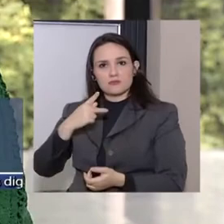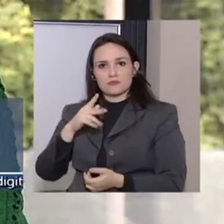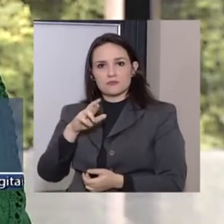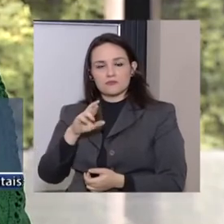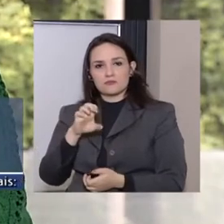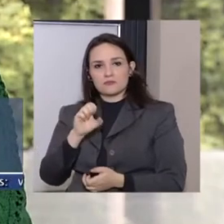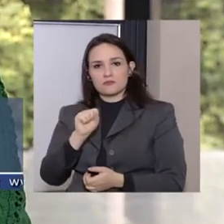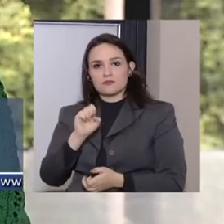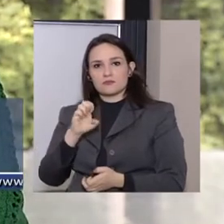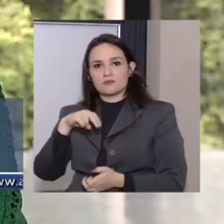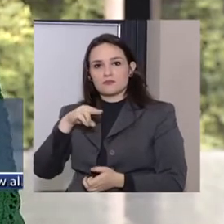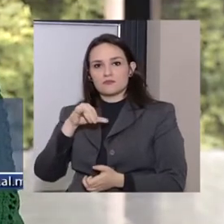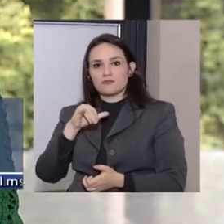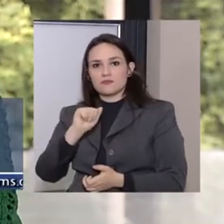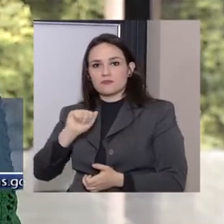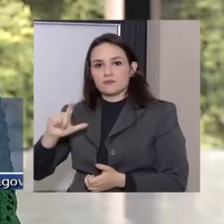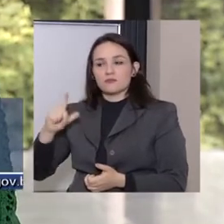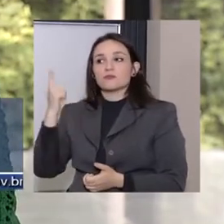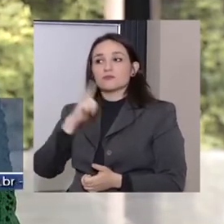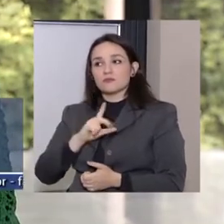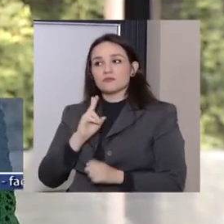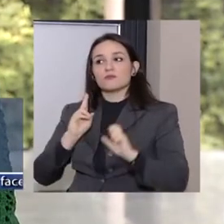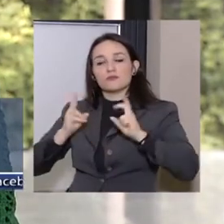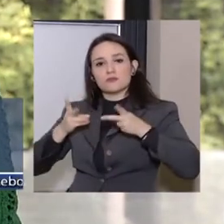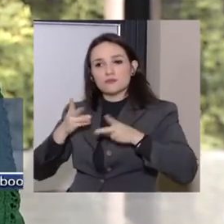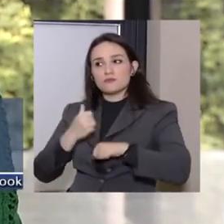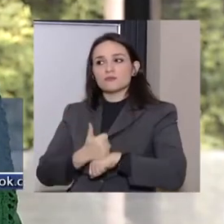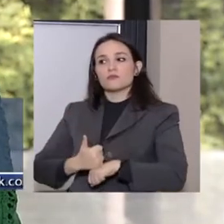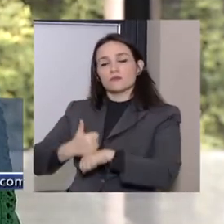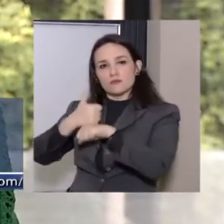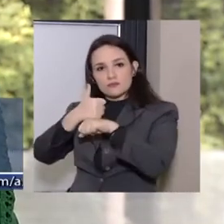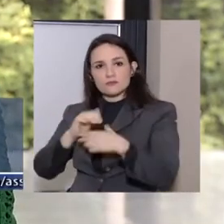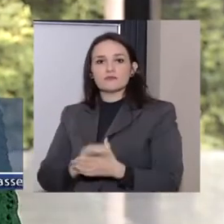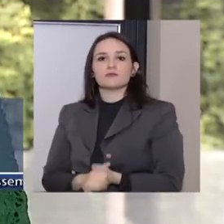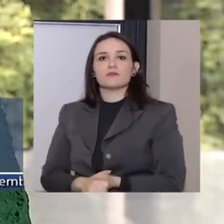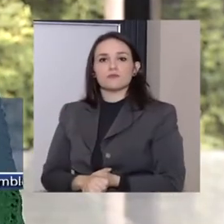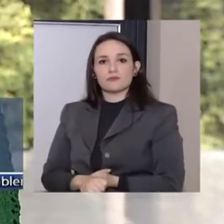prol dessa qualidade de ensino que tanto é